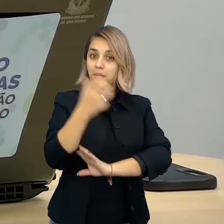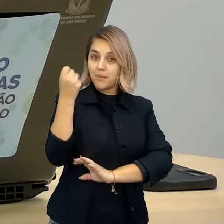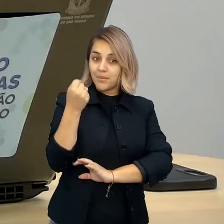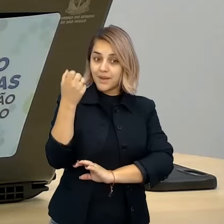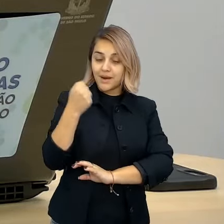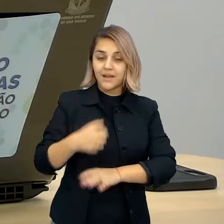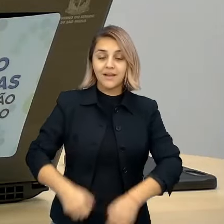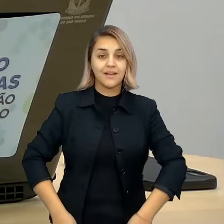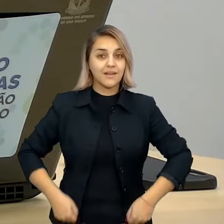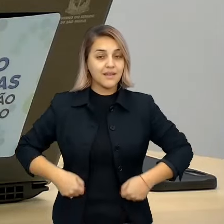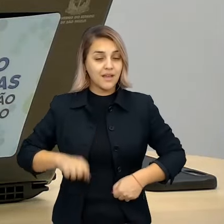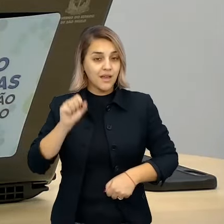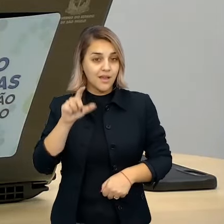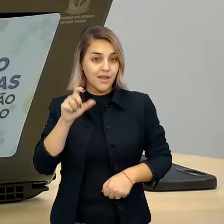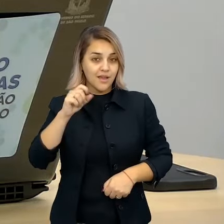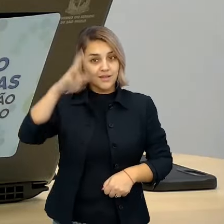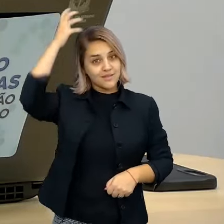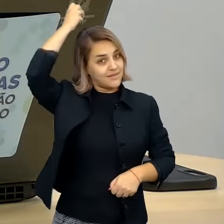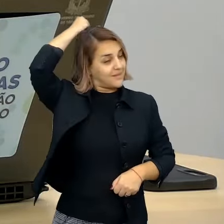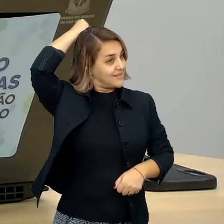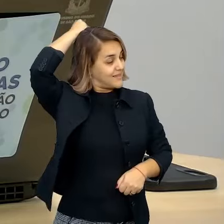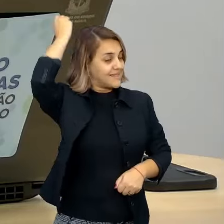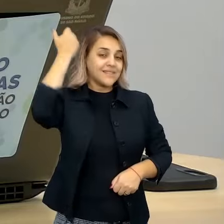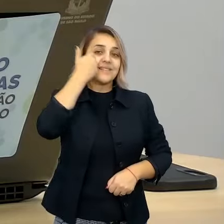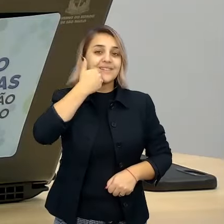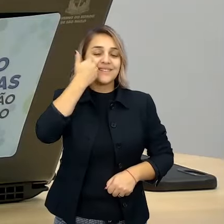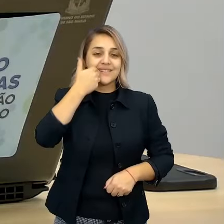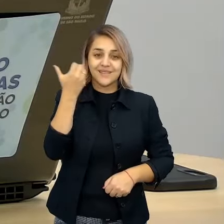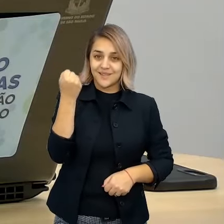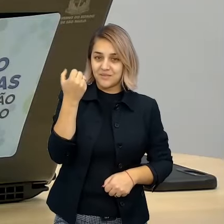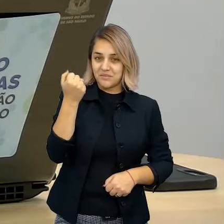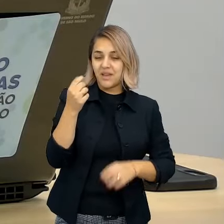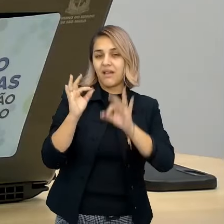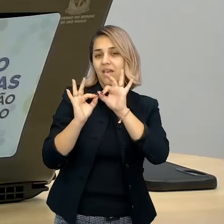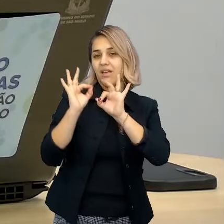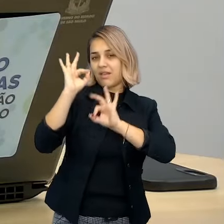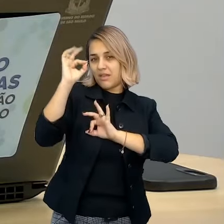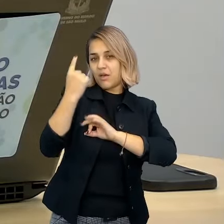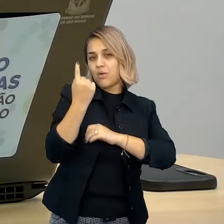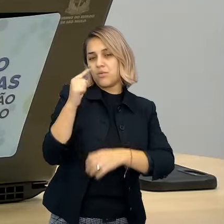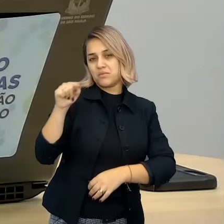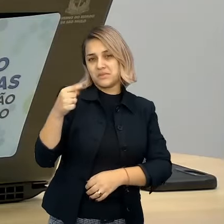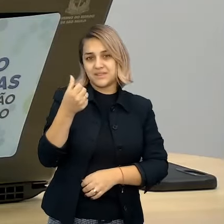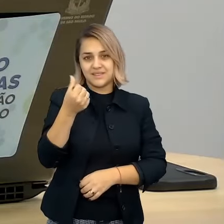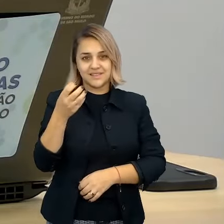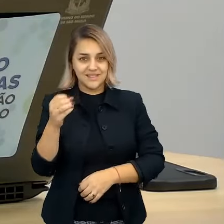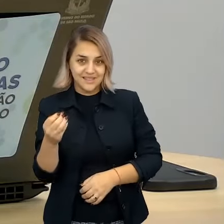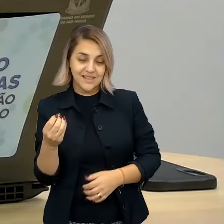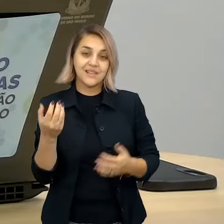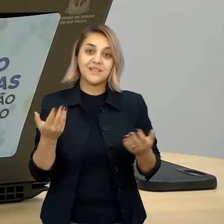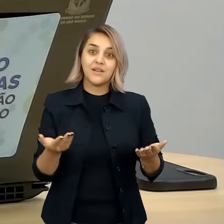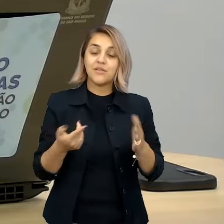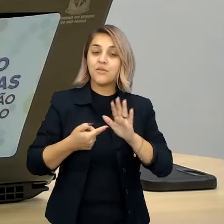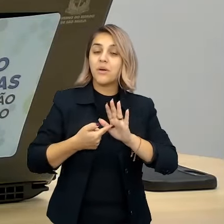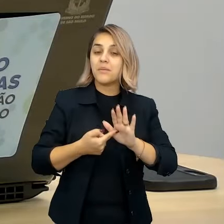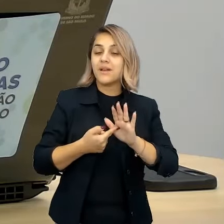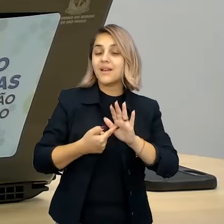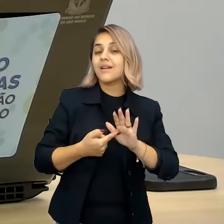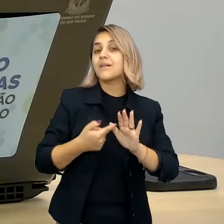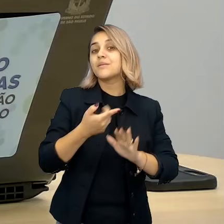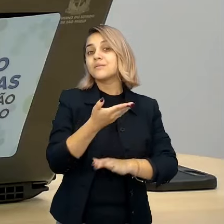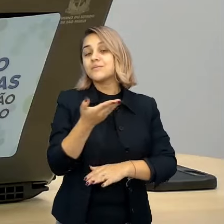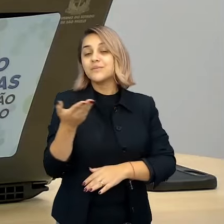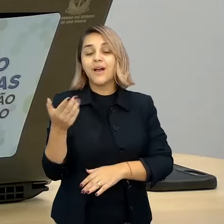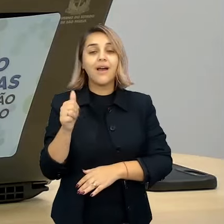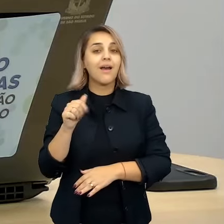de cavalo, tenho a pele clara e tenho aí mais ou menos 1,60 m. E eu vou apresentar aí essa TPC para